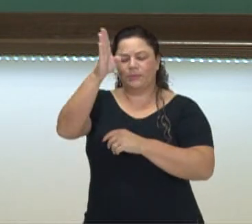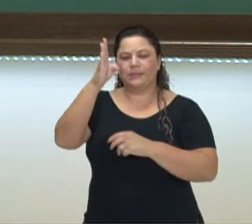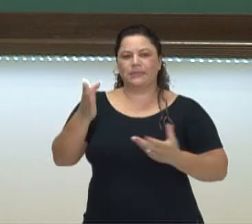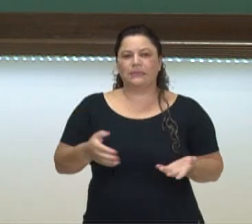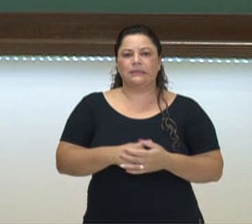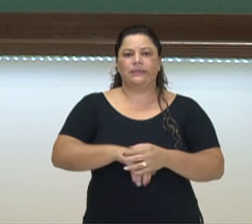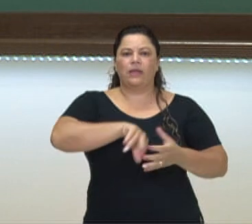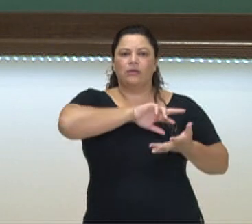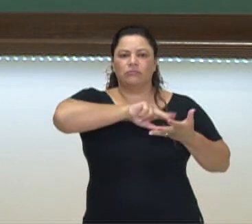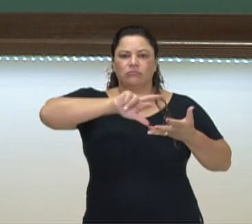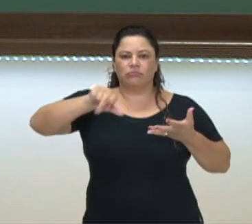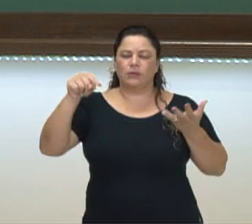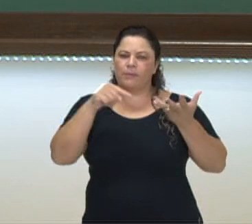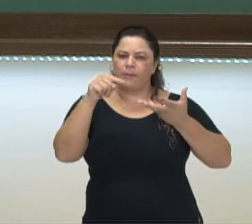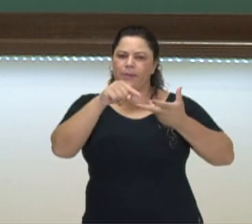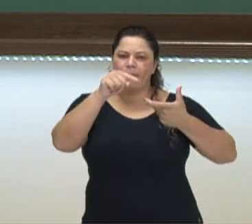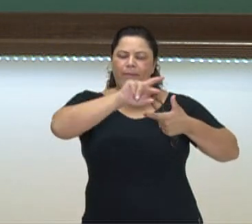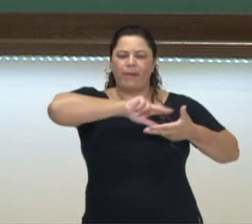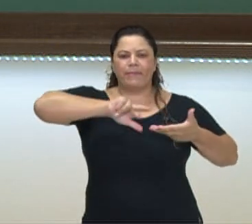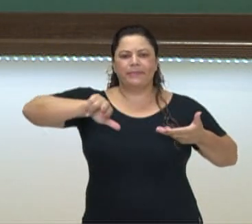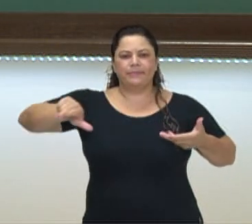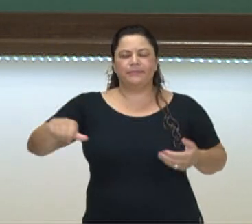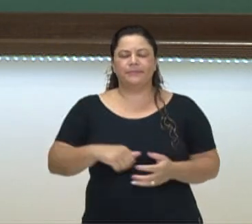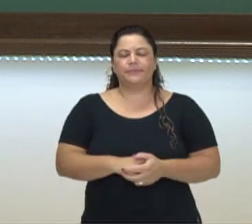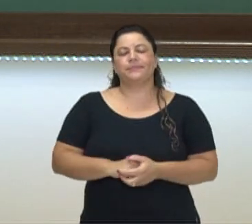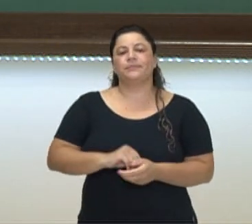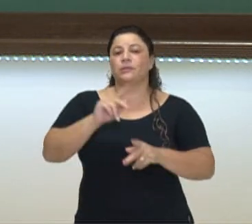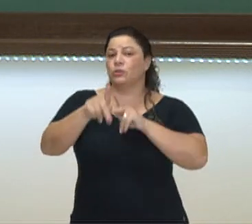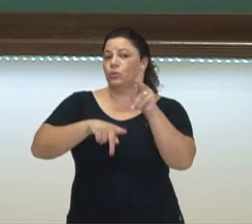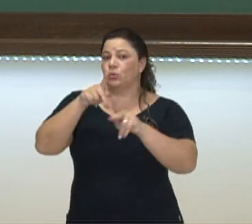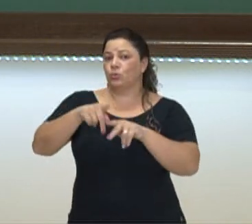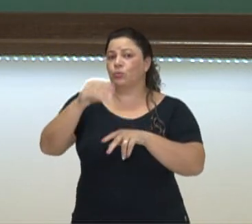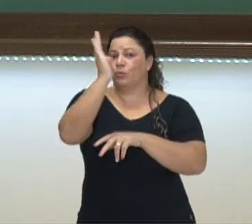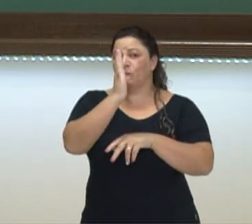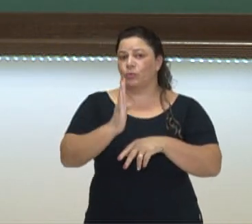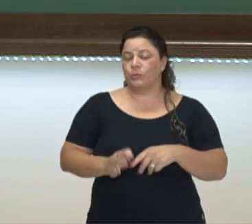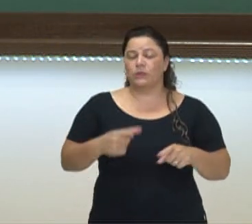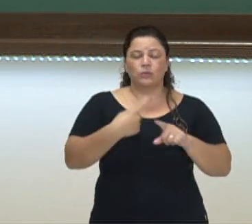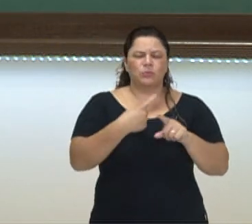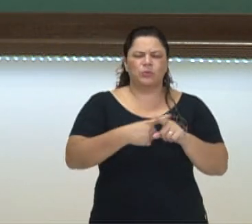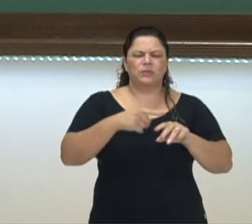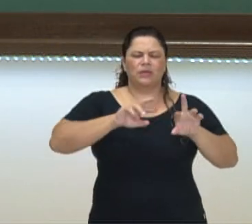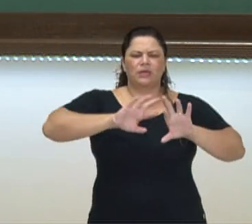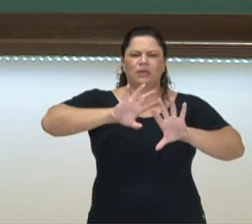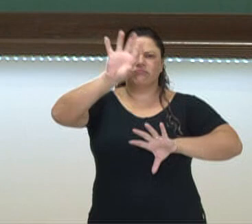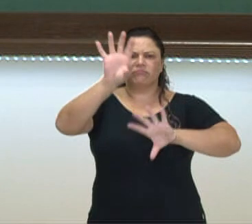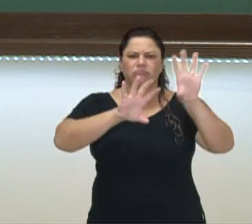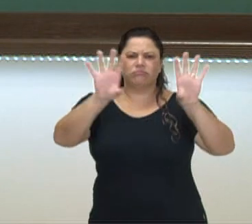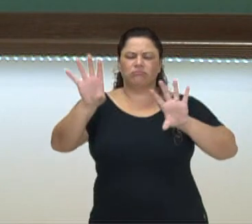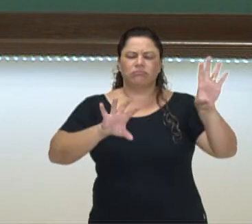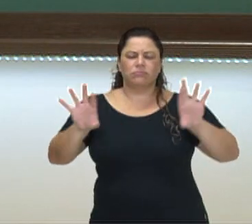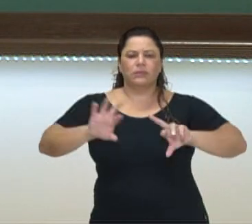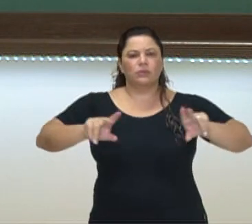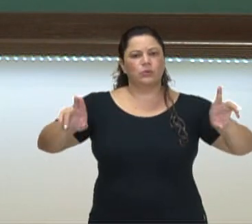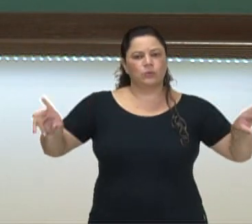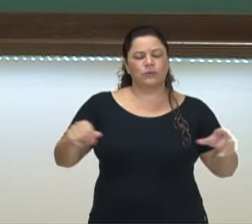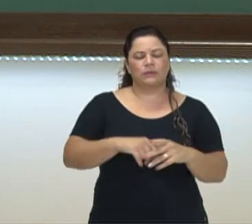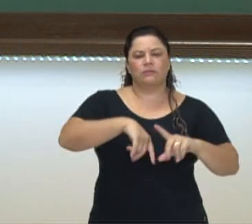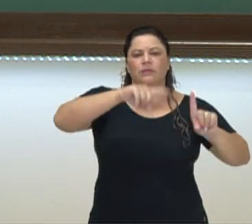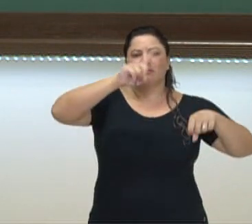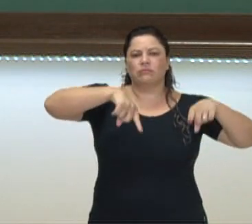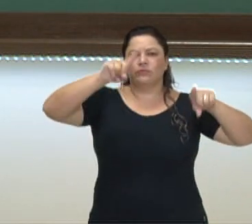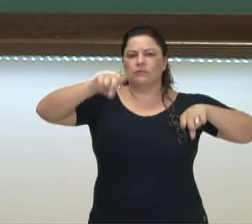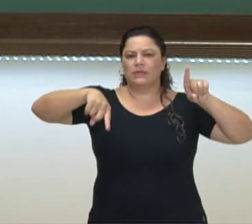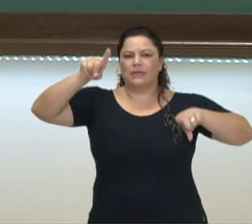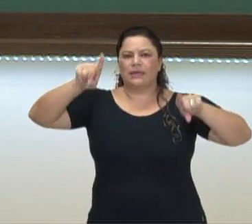a diversidade da população. Por que o Brasil é tão diverso, é tão variado em